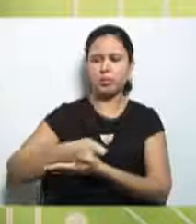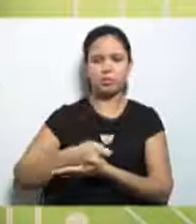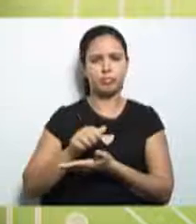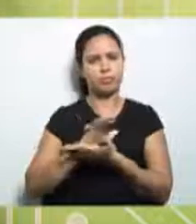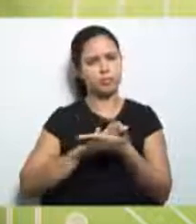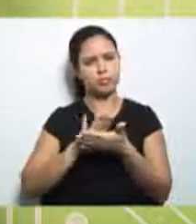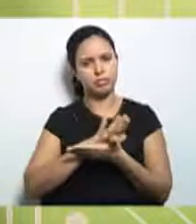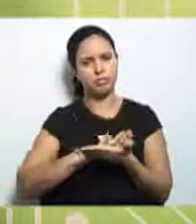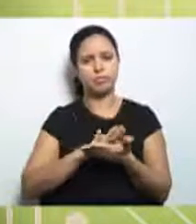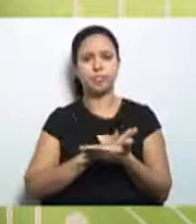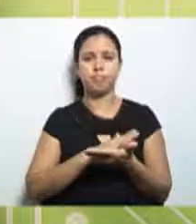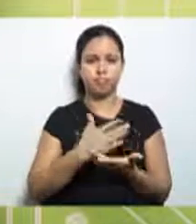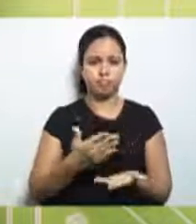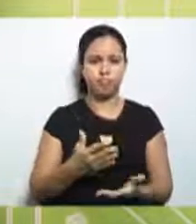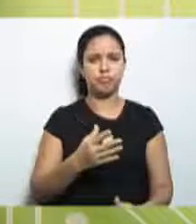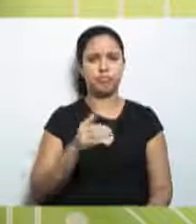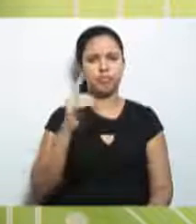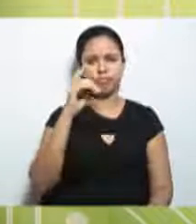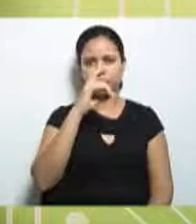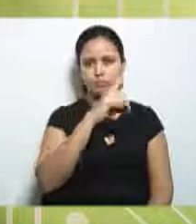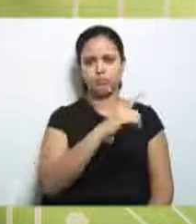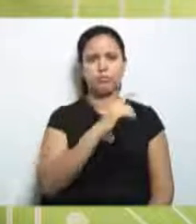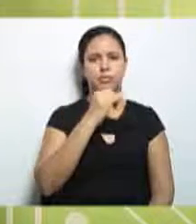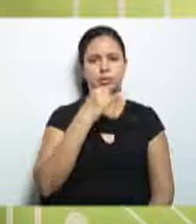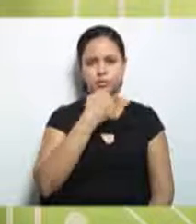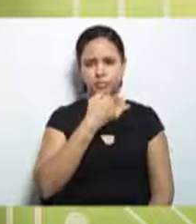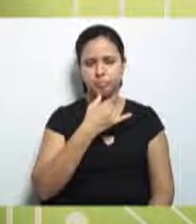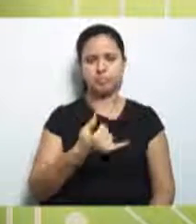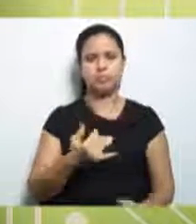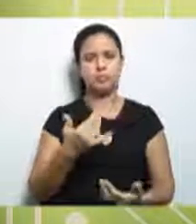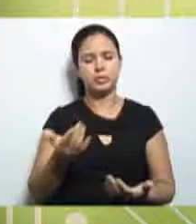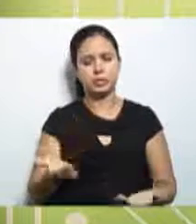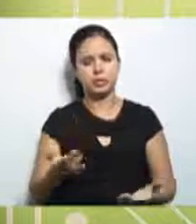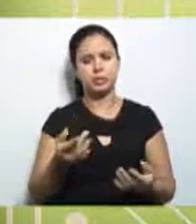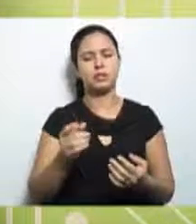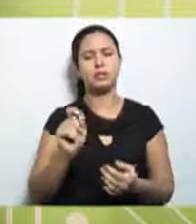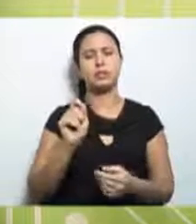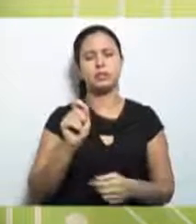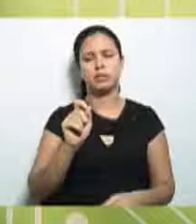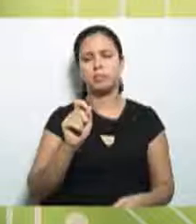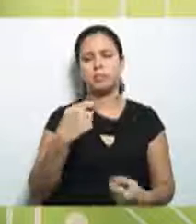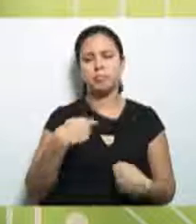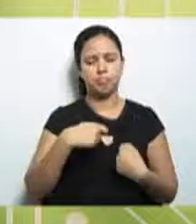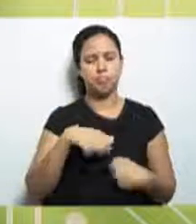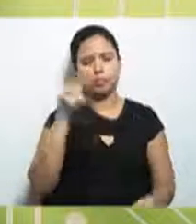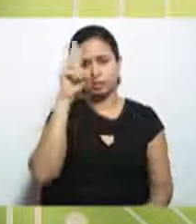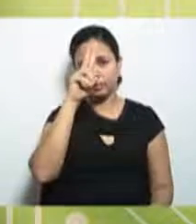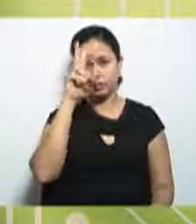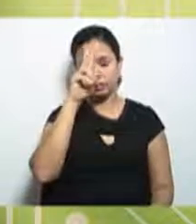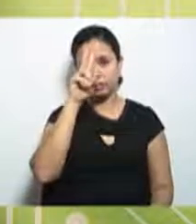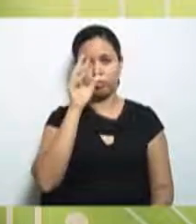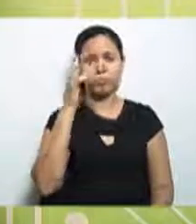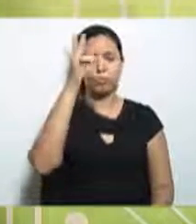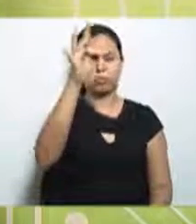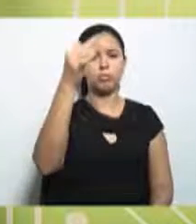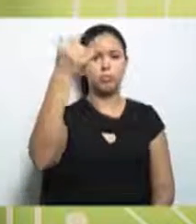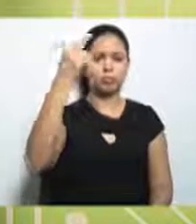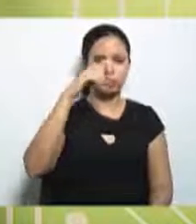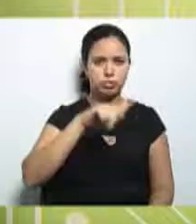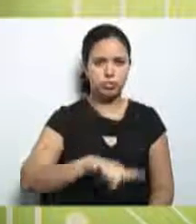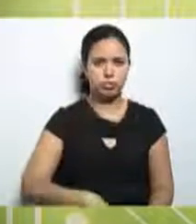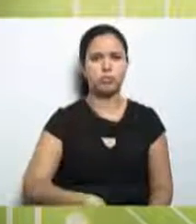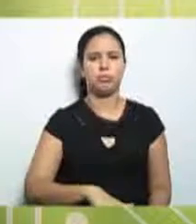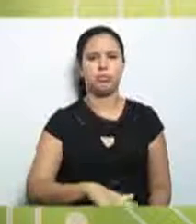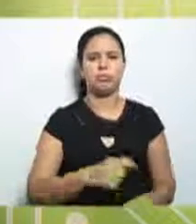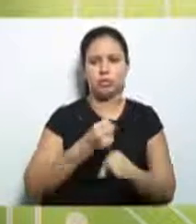paga, né? Infelizmente, isso aconteceu. A gente deve sempre lembrar que isso aconteceu para jamais esquecer e nunca